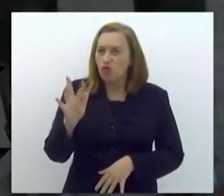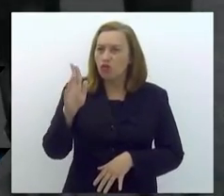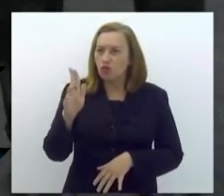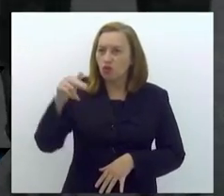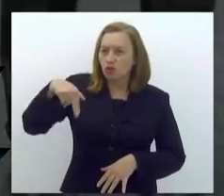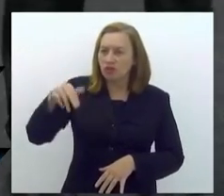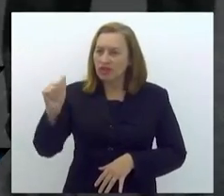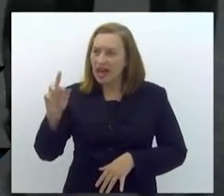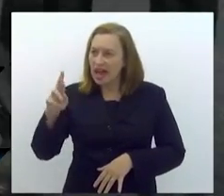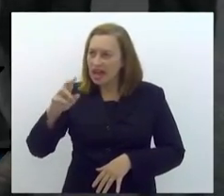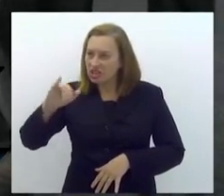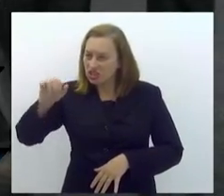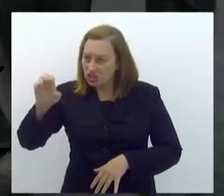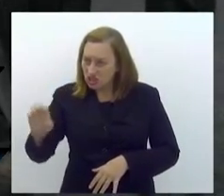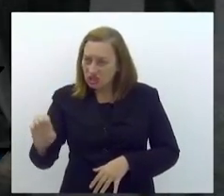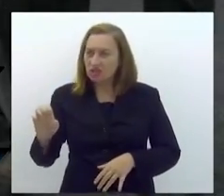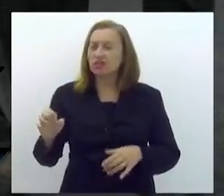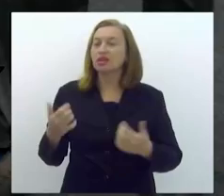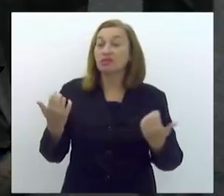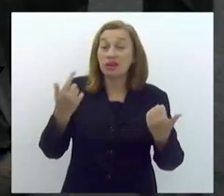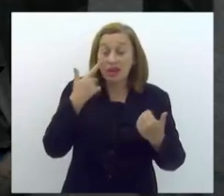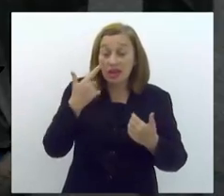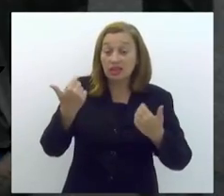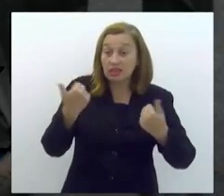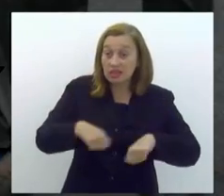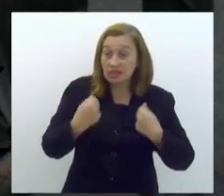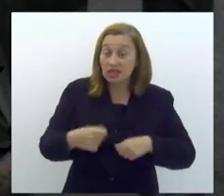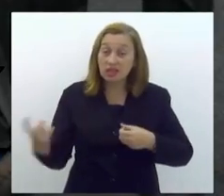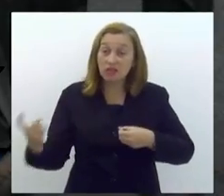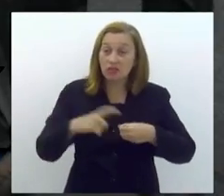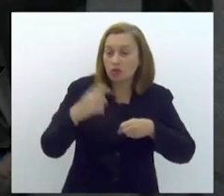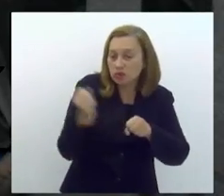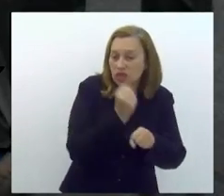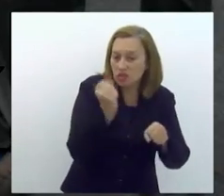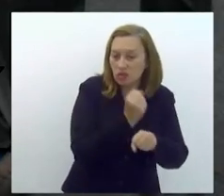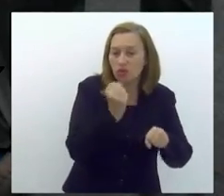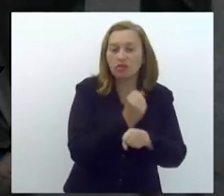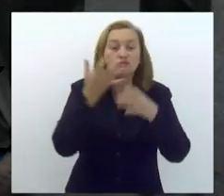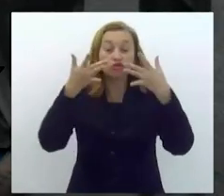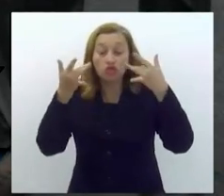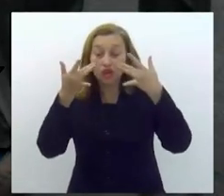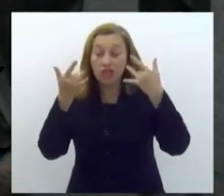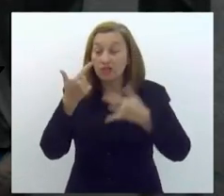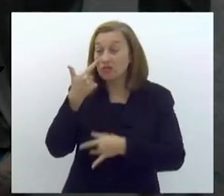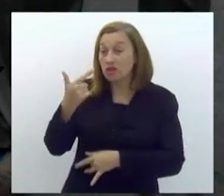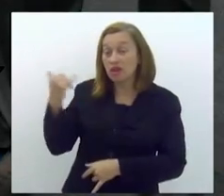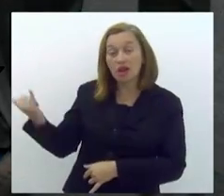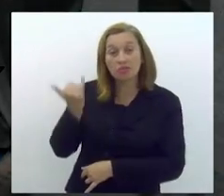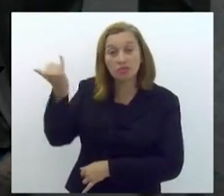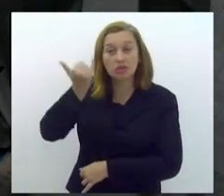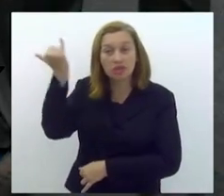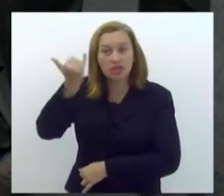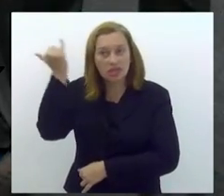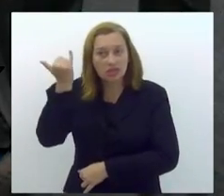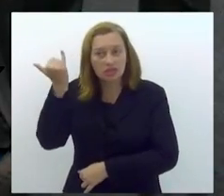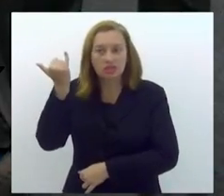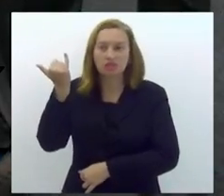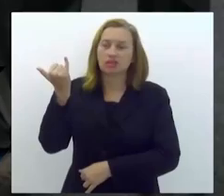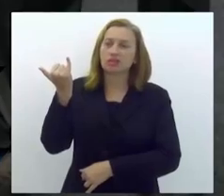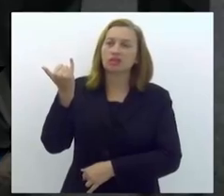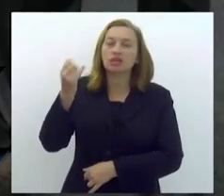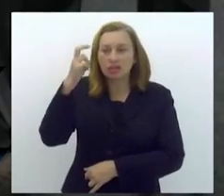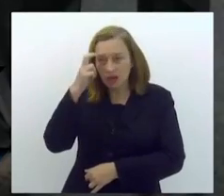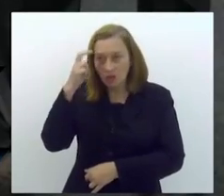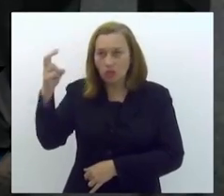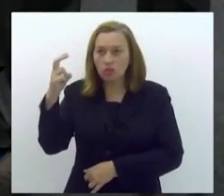oportunidade a gente reforçou a necessidade da retomada das obras do teatro tendo em vista sua importância na promoção da